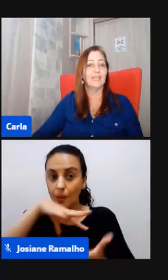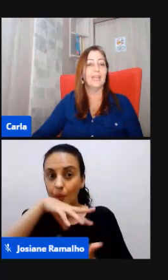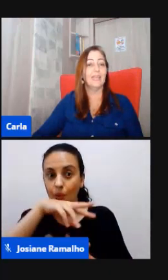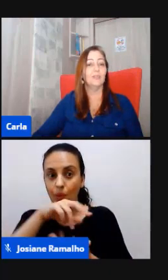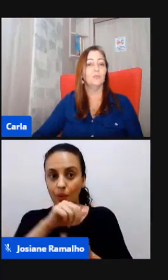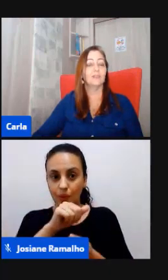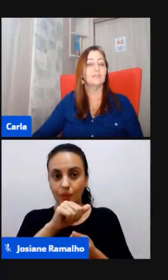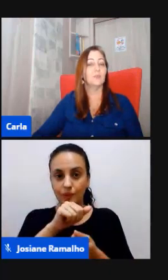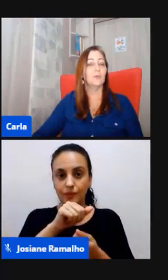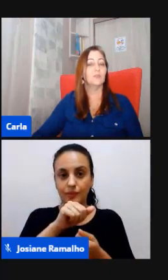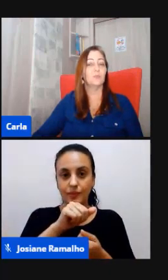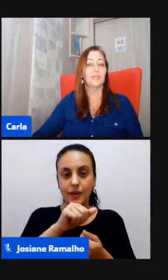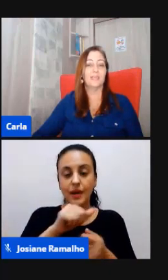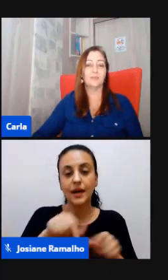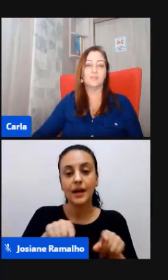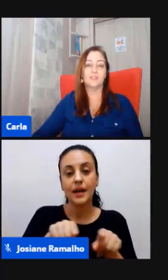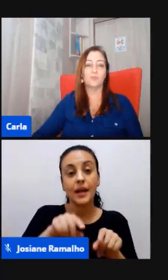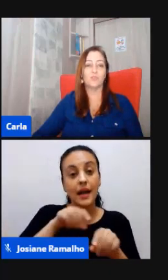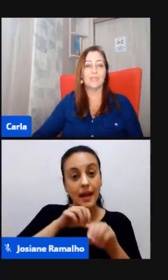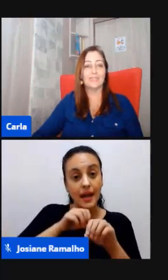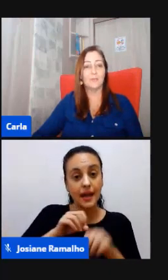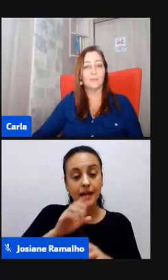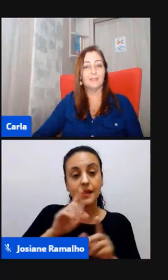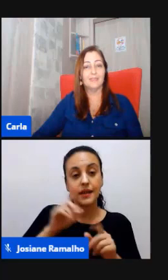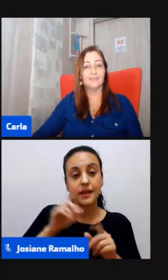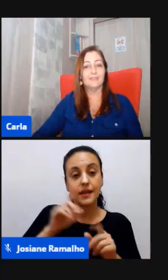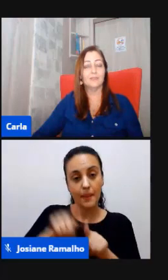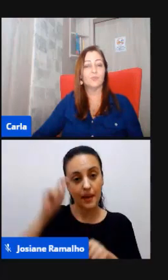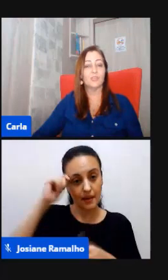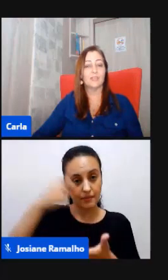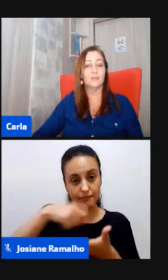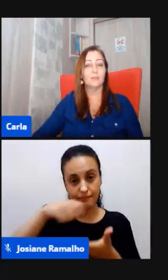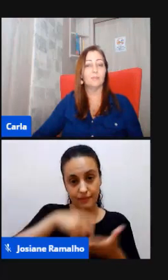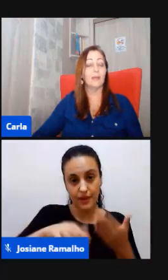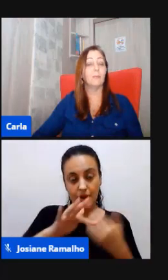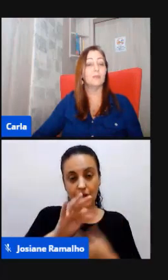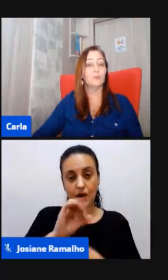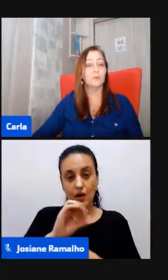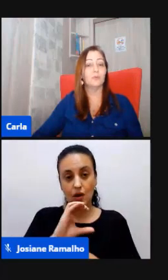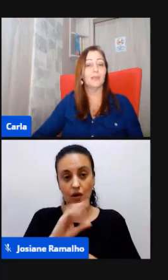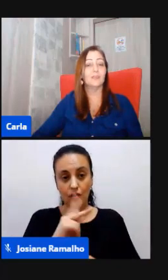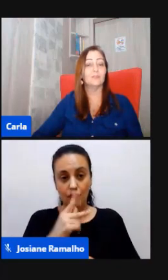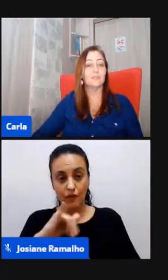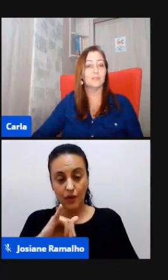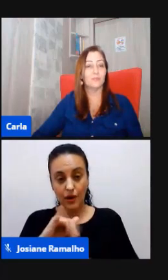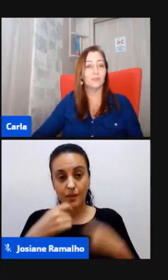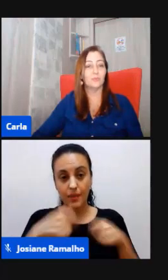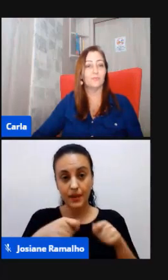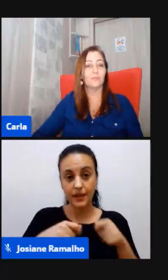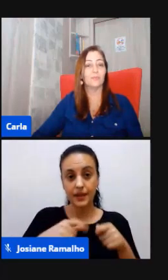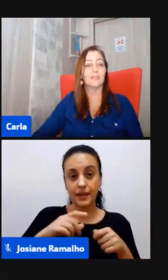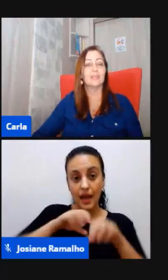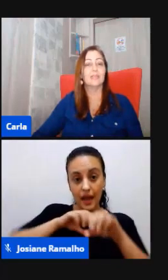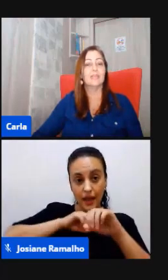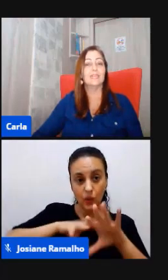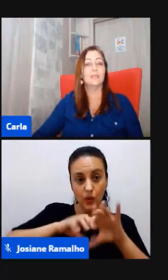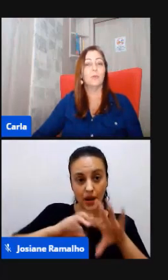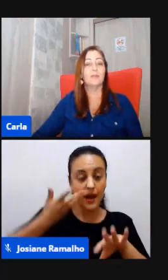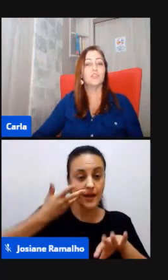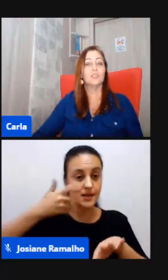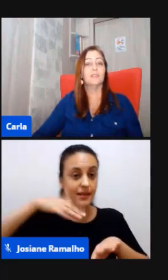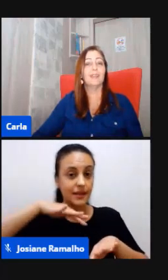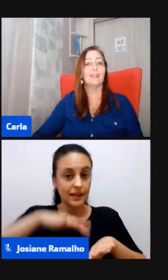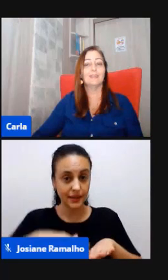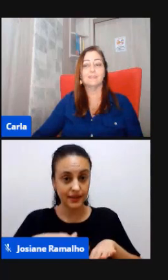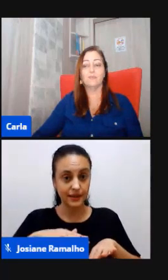Fock, educação para os pequenos, que não gera dependência e não gera abandono, né? Eis o desafio. Então,